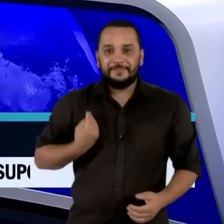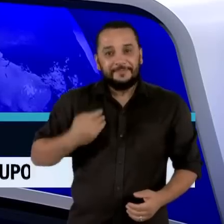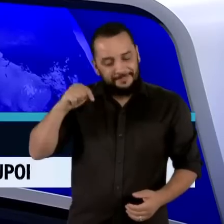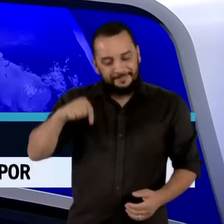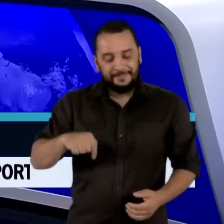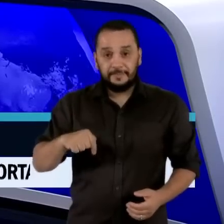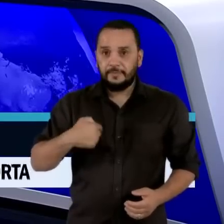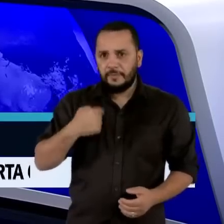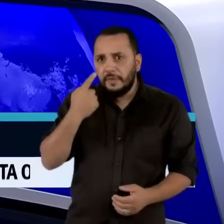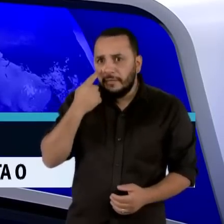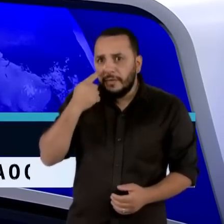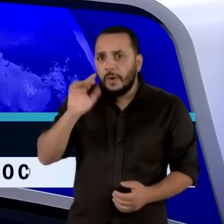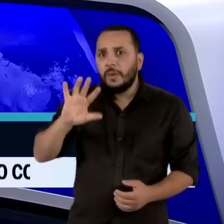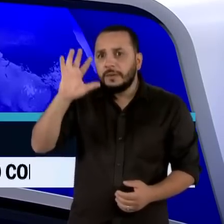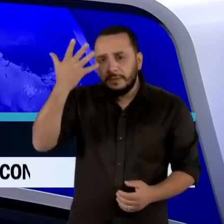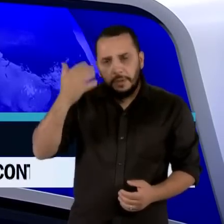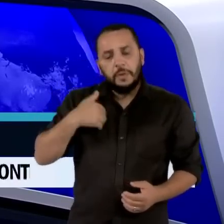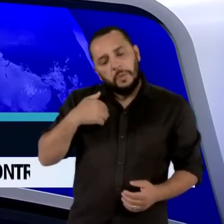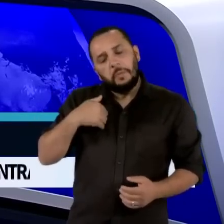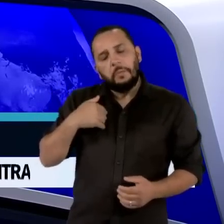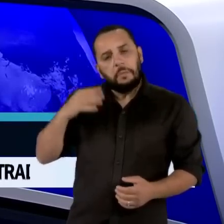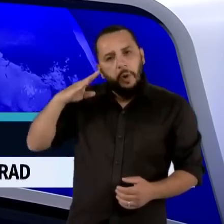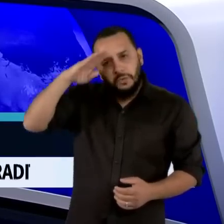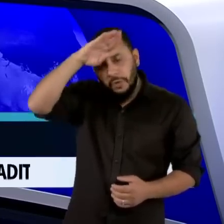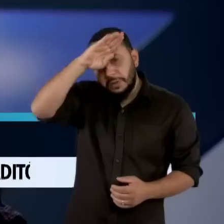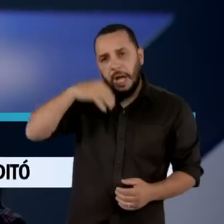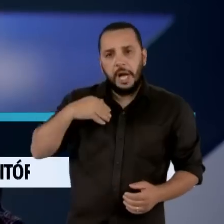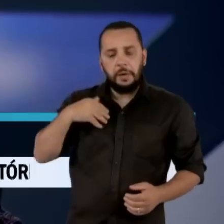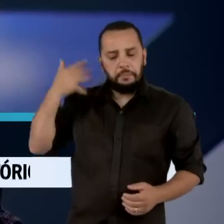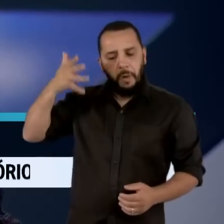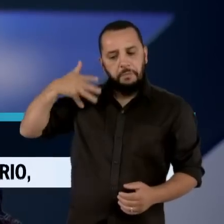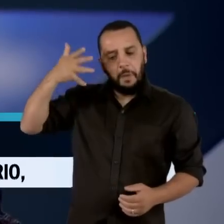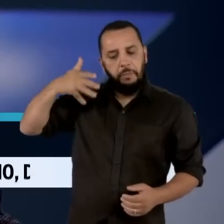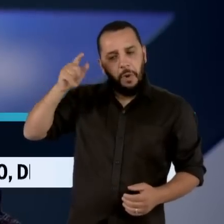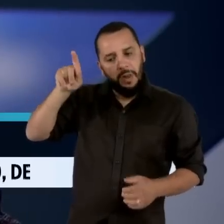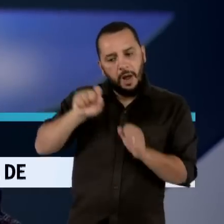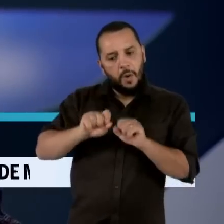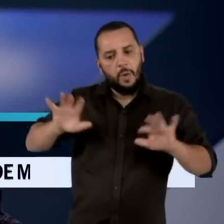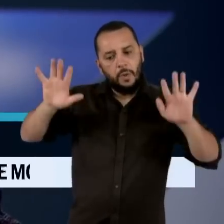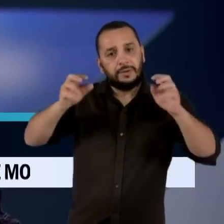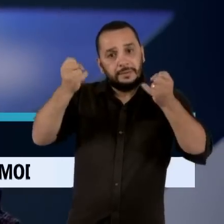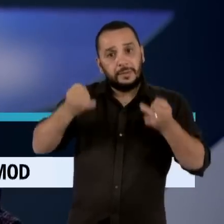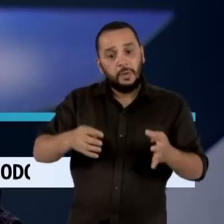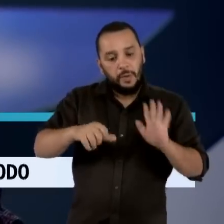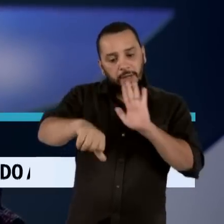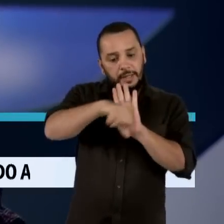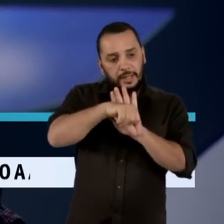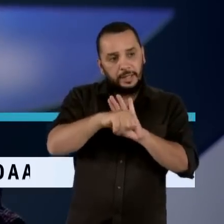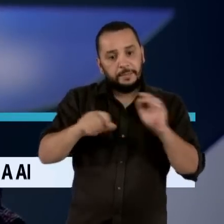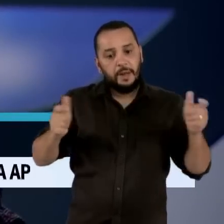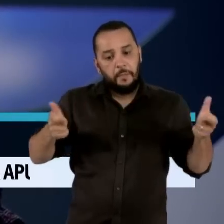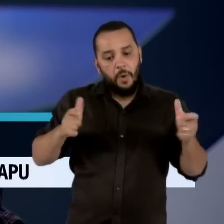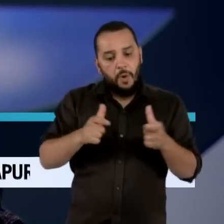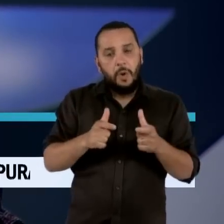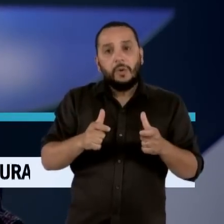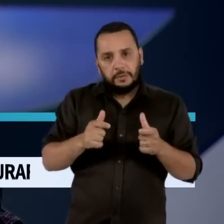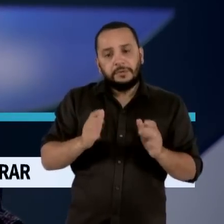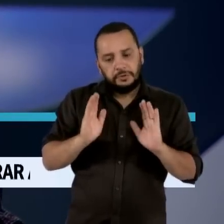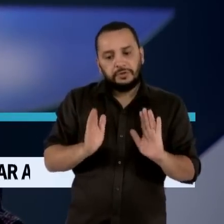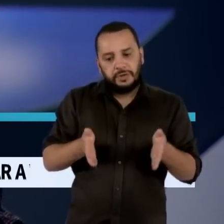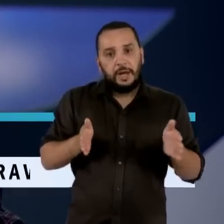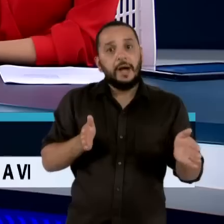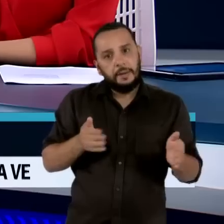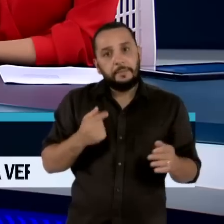Taz, a gente viu longamente o discurso do presidente Bolsonaro na ONU. Ele falou da criminalidade que começa a diminuir agora no primeiro ano de mandato